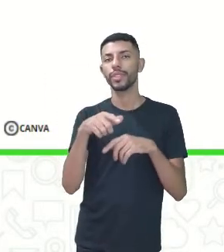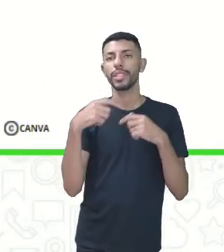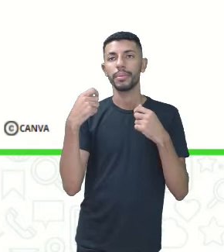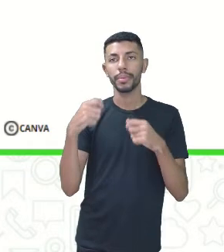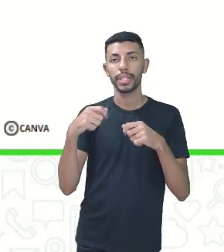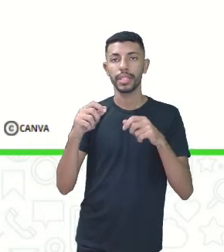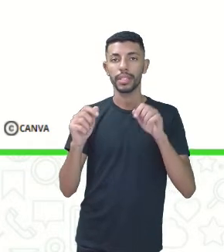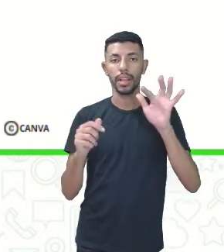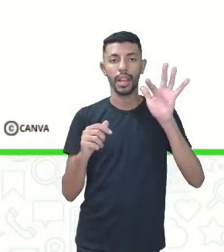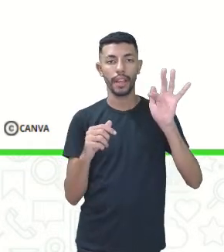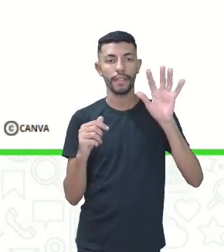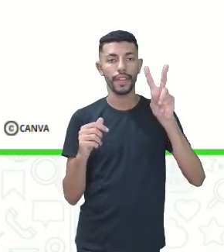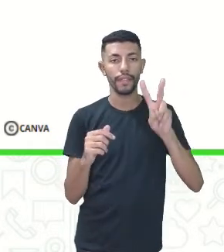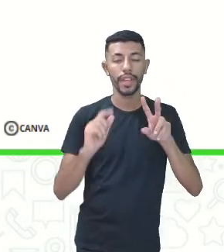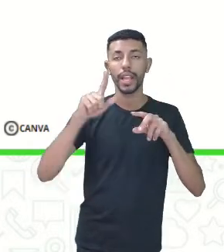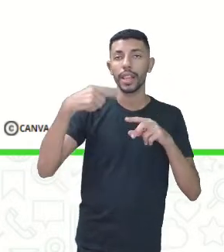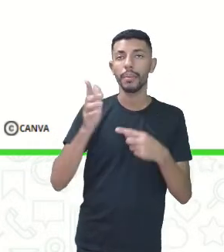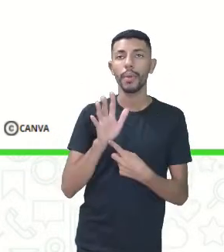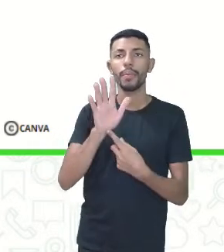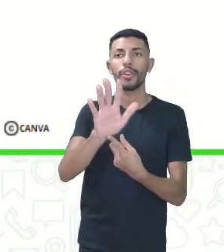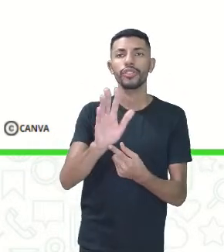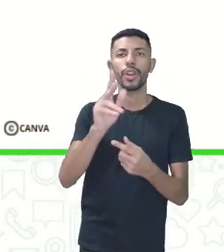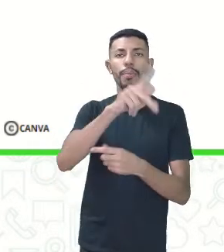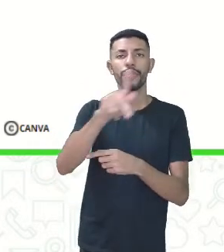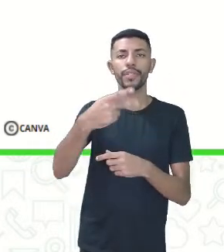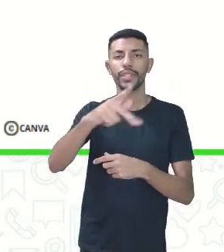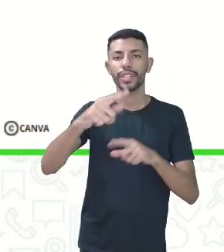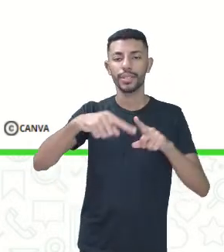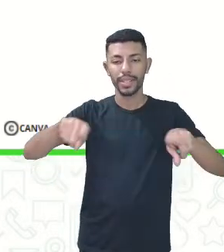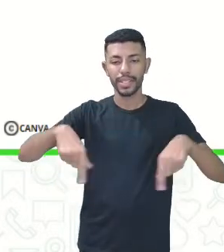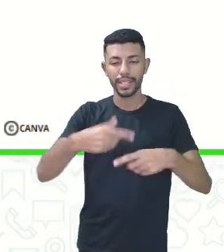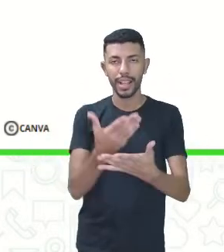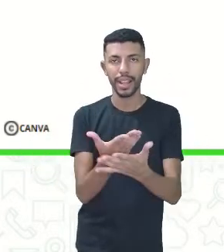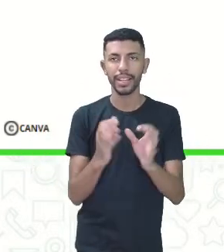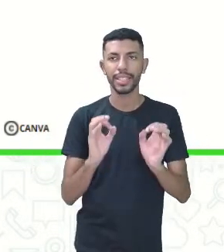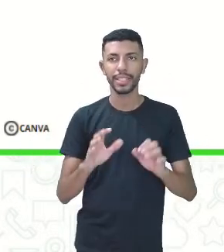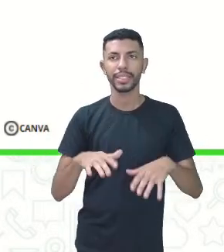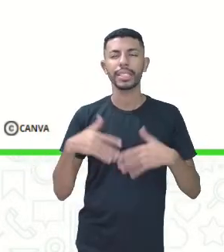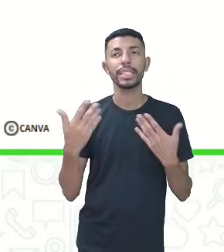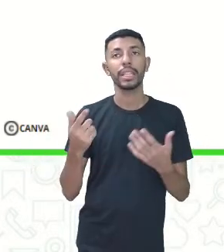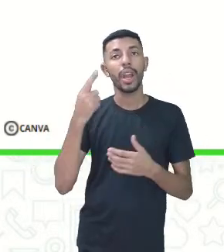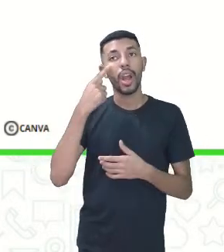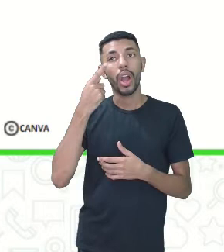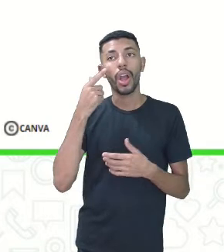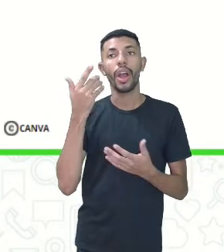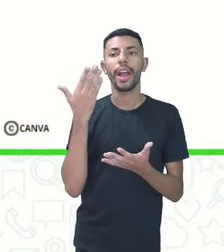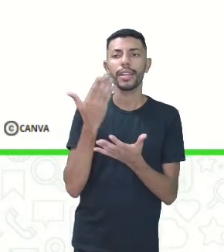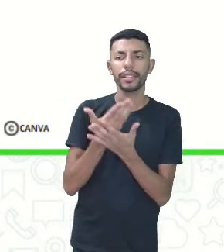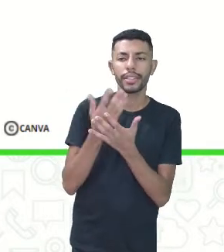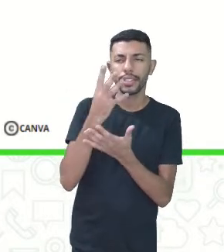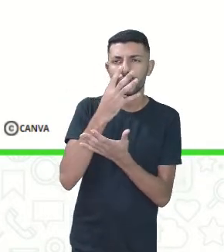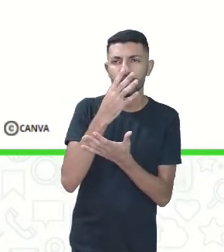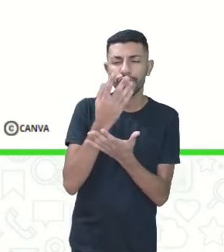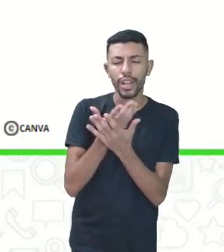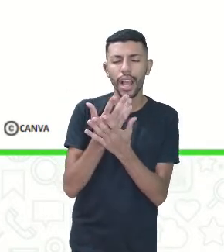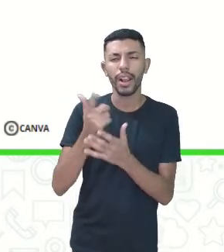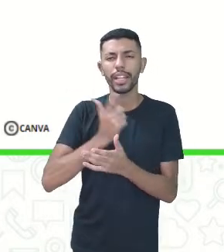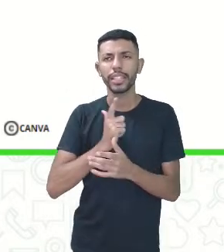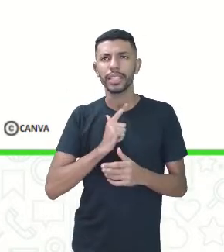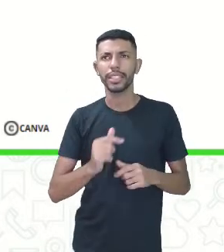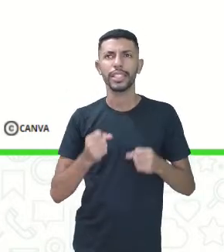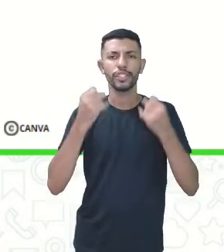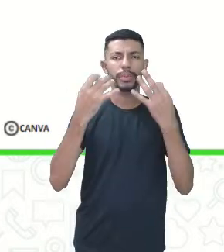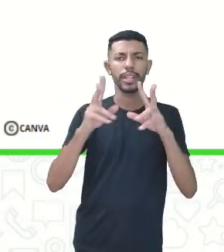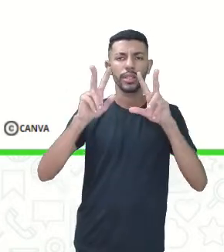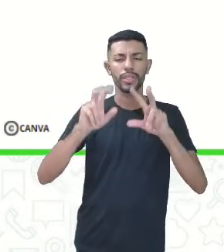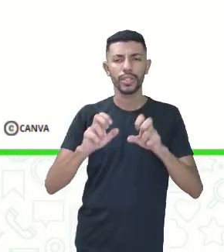professores da sala de vocês. Ei, tu assisti uma aula, né, sobre linguagem verbal e não verbal e que tinha essa avaliação. E aí, professor,